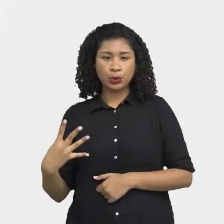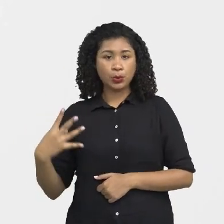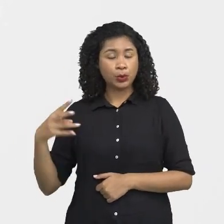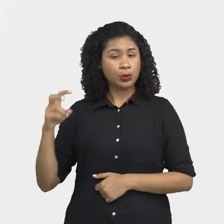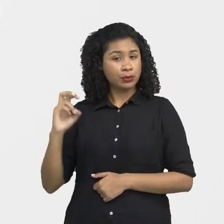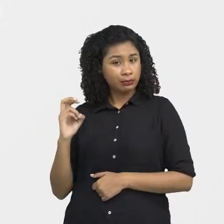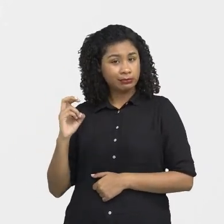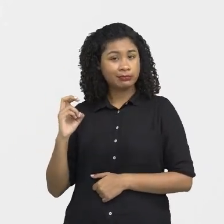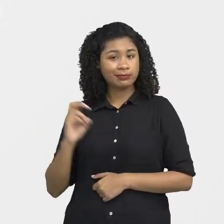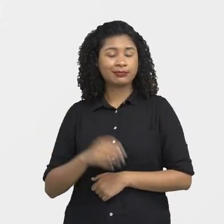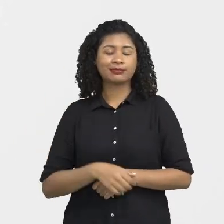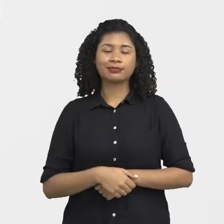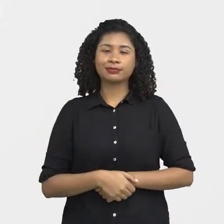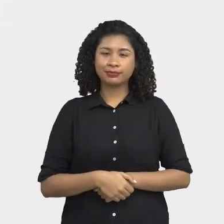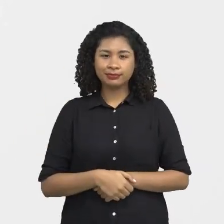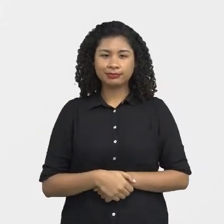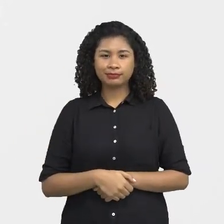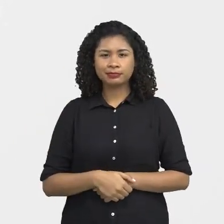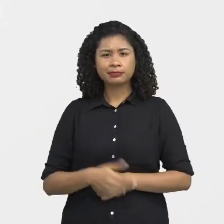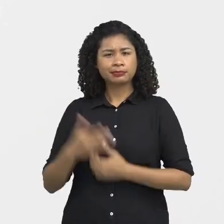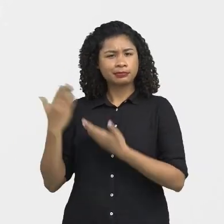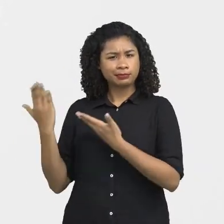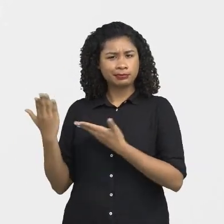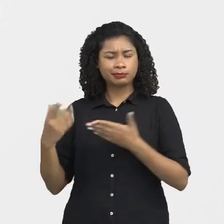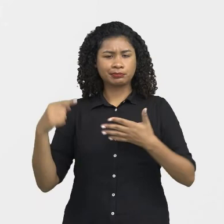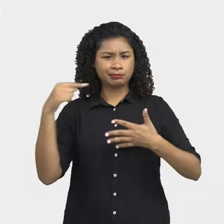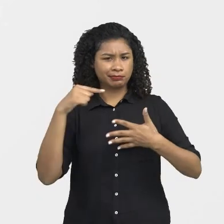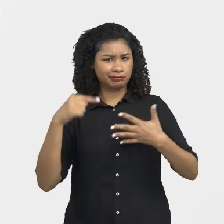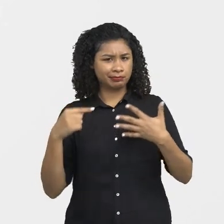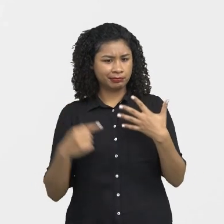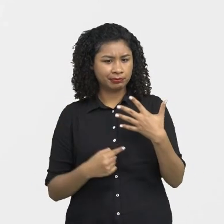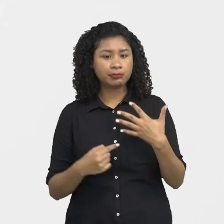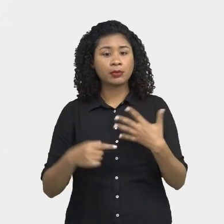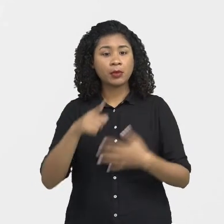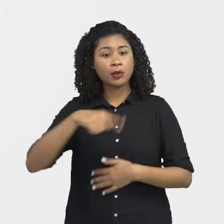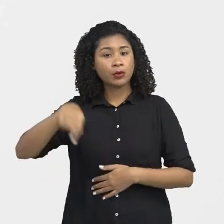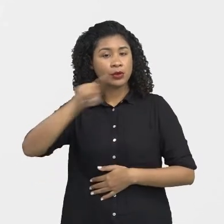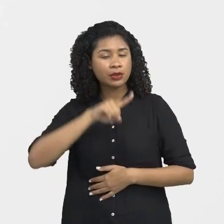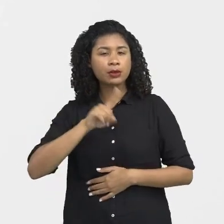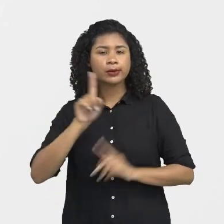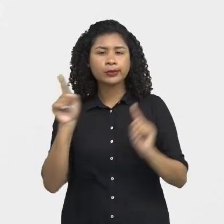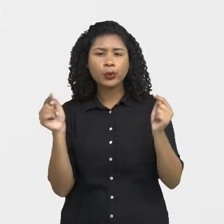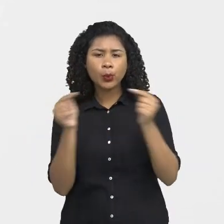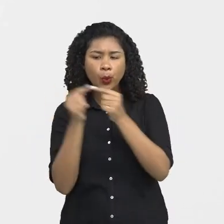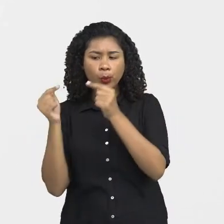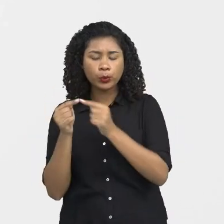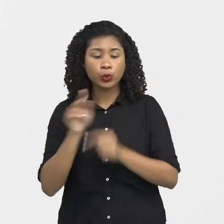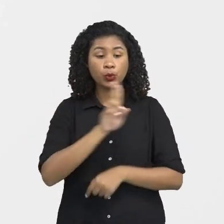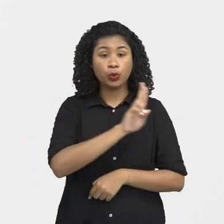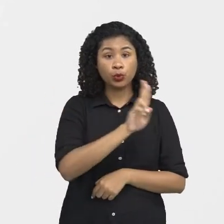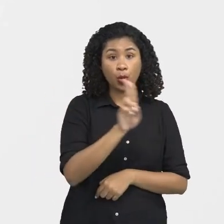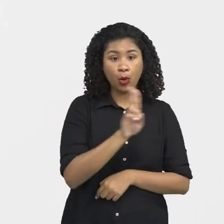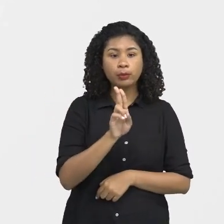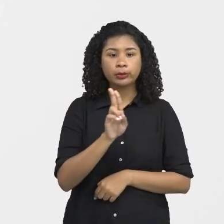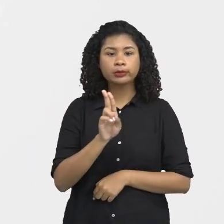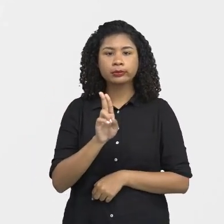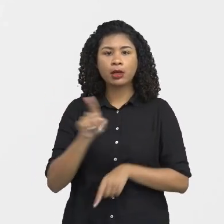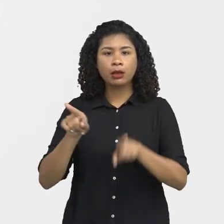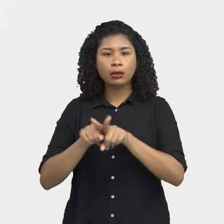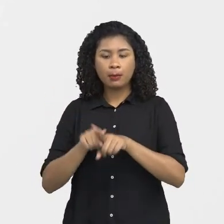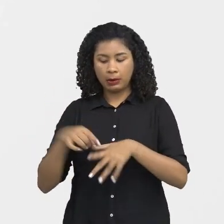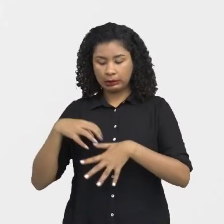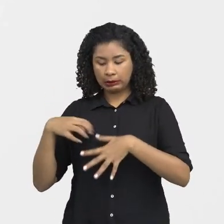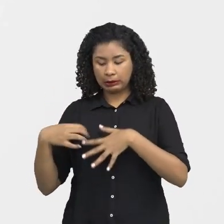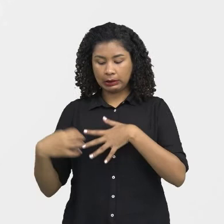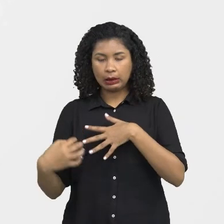e a insulina. E aí, né, relacionar com as glândulas responsáveis pela secreção desses